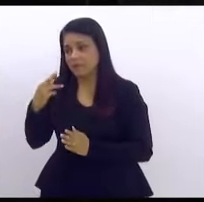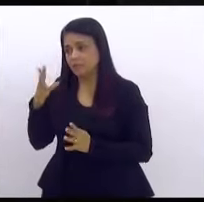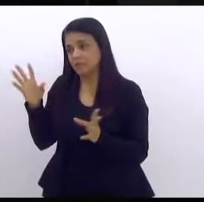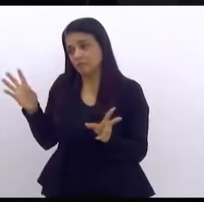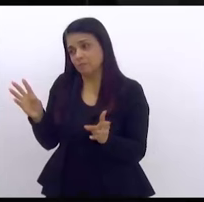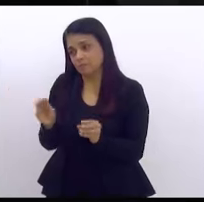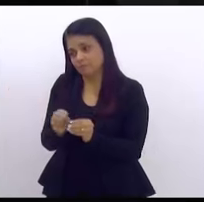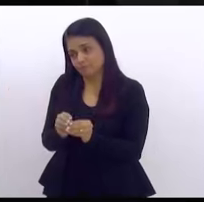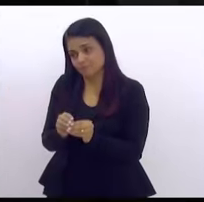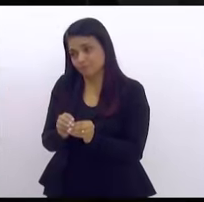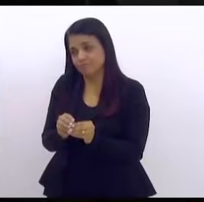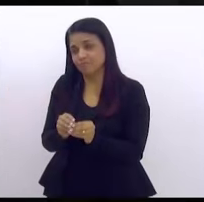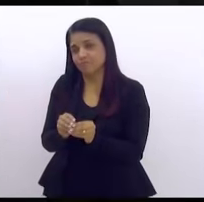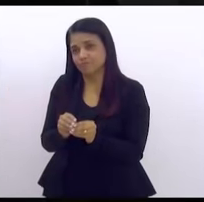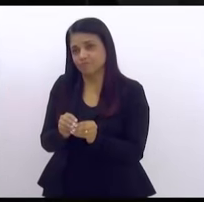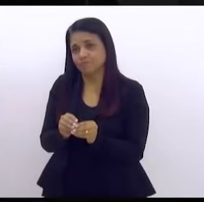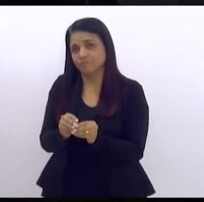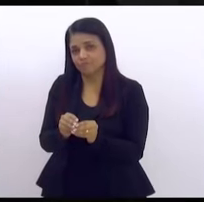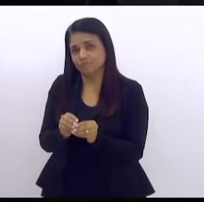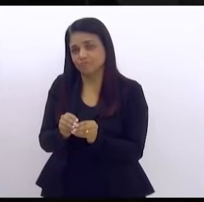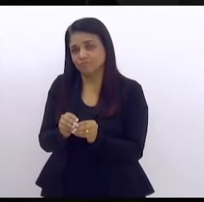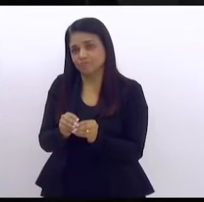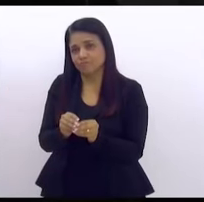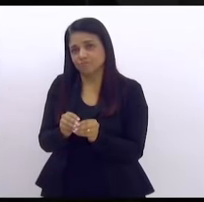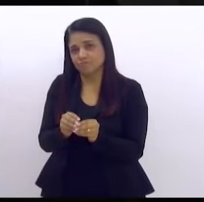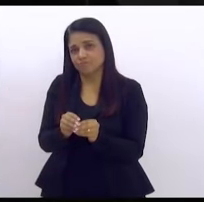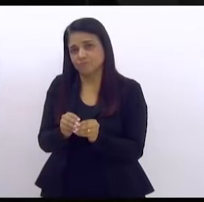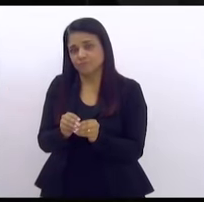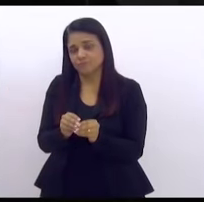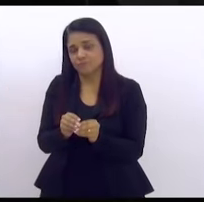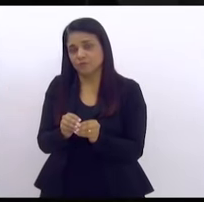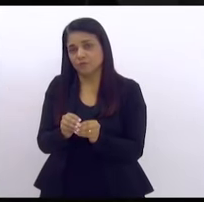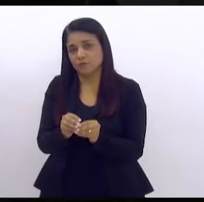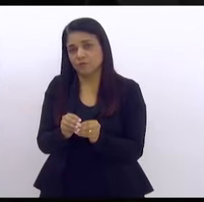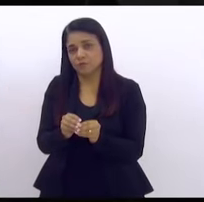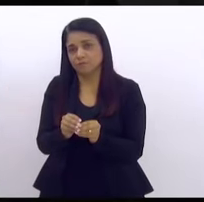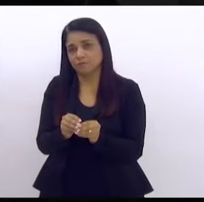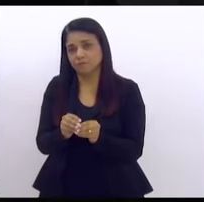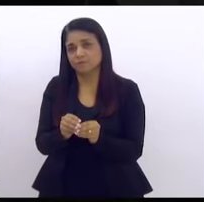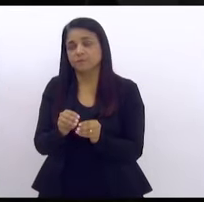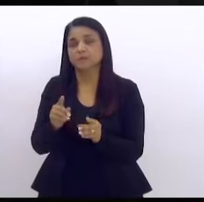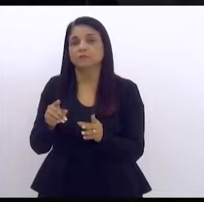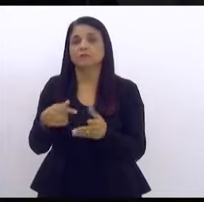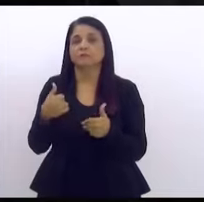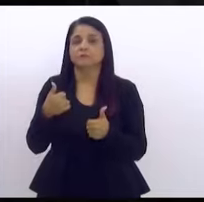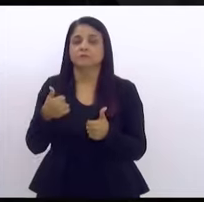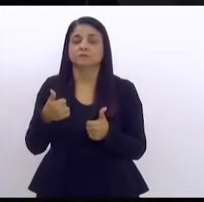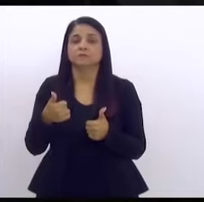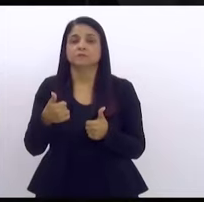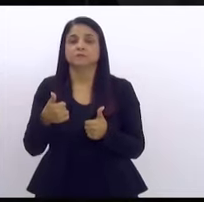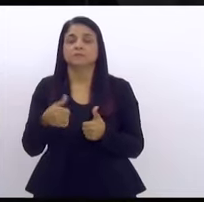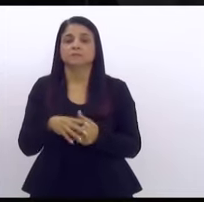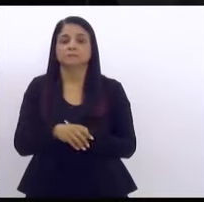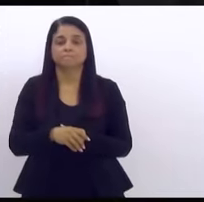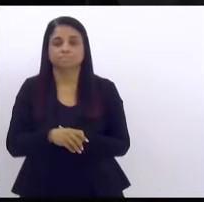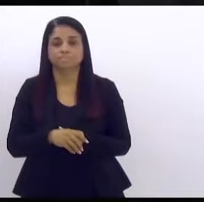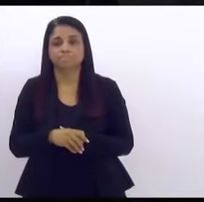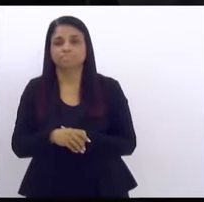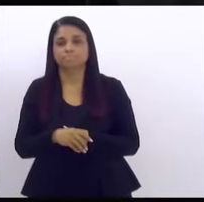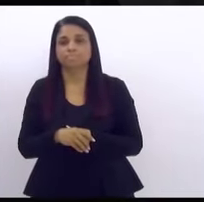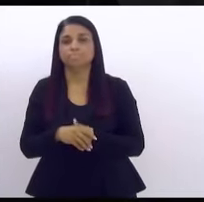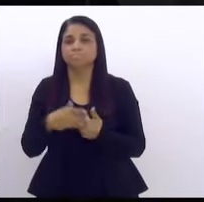puder agora, adiantar um pouquinho, presidente. Só que eu vou ter que prorrogar a sessão, tá? Mas pode concluir, beijo. Nesse segundo. Então,